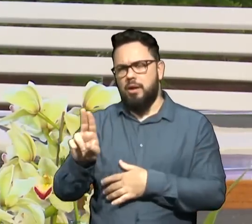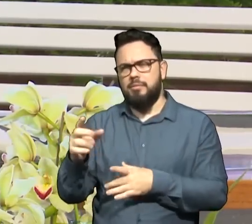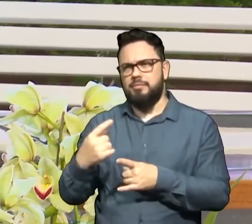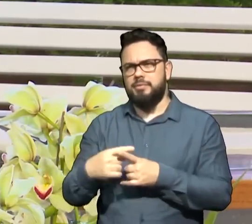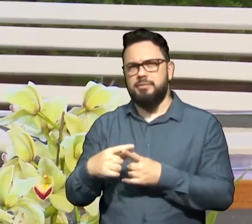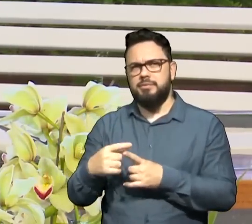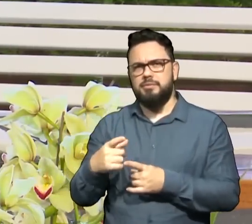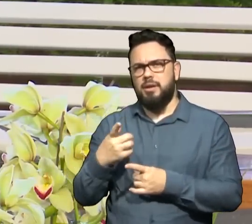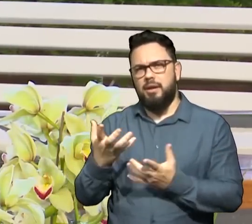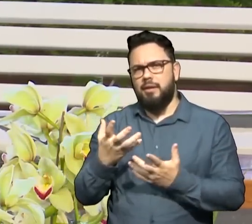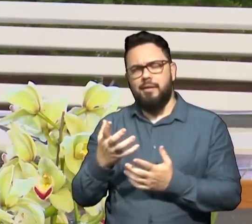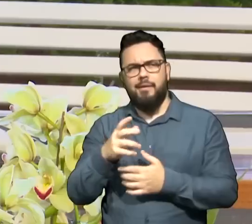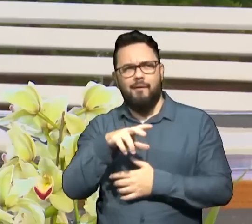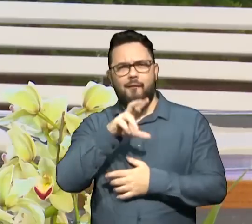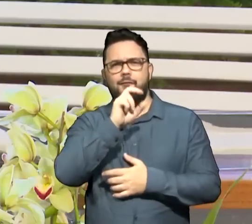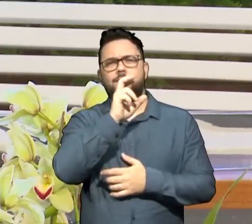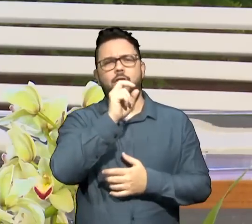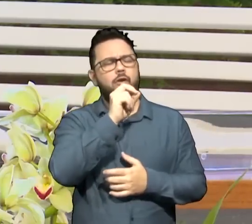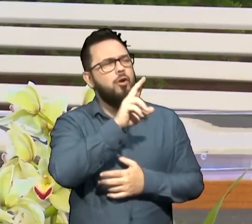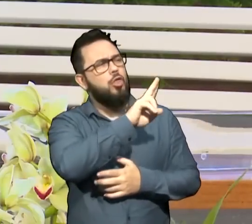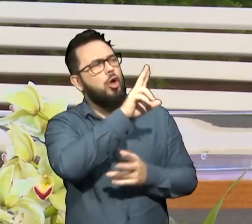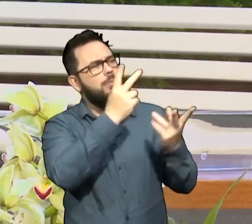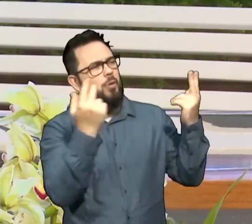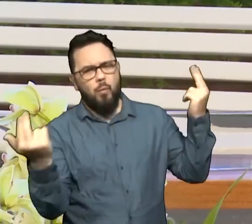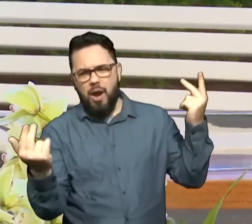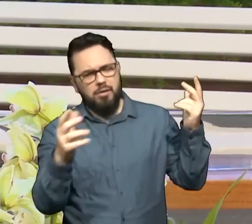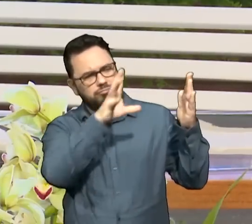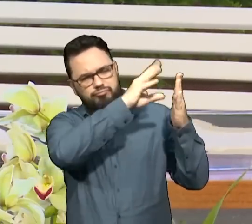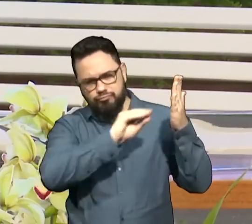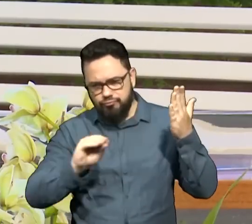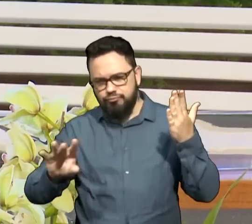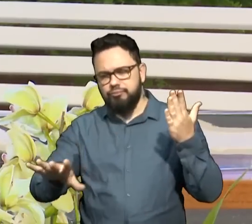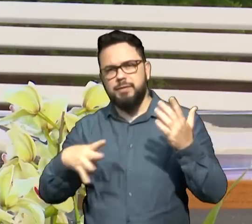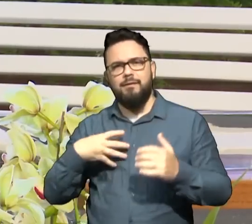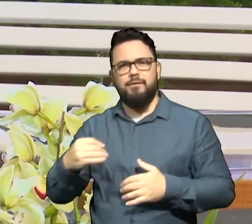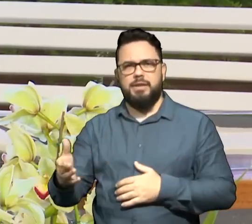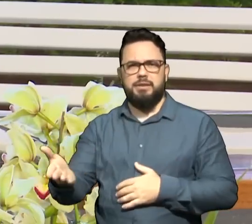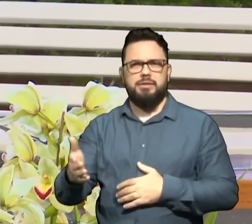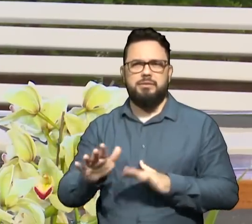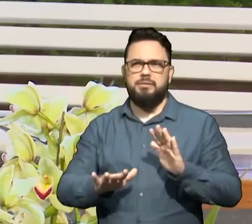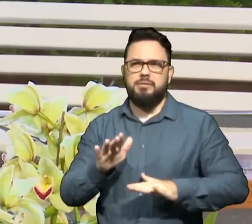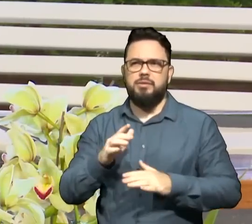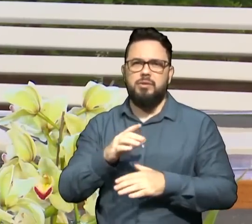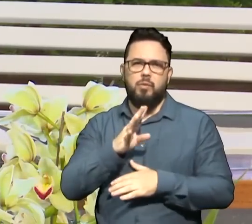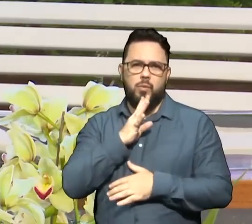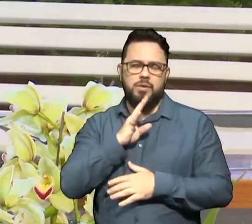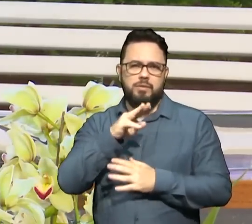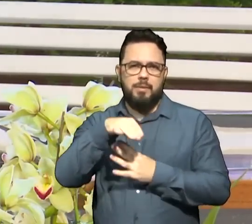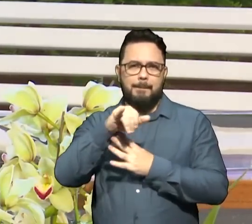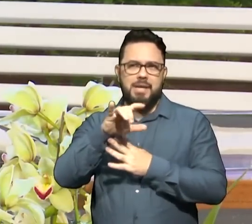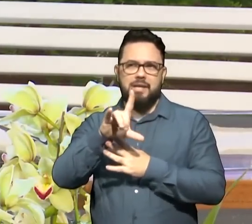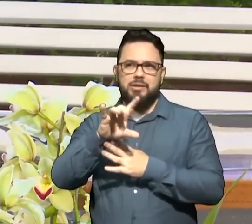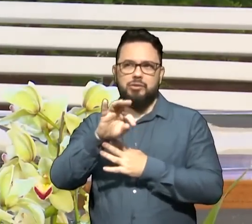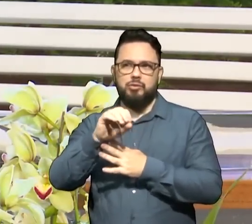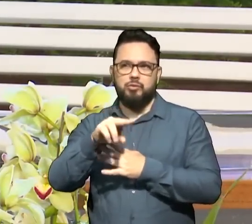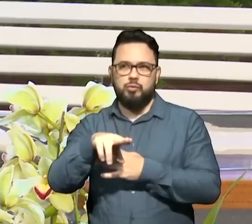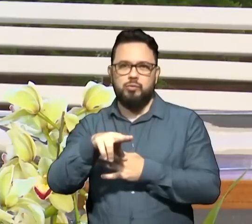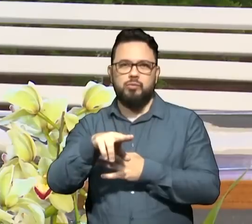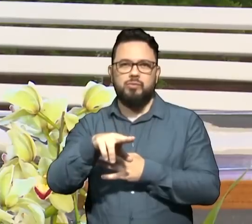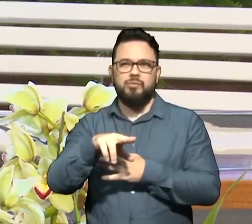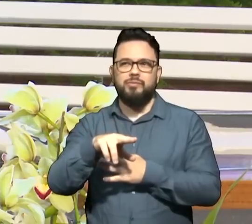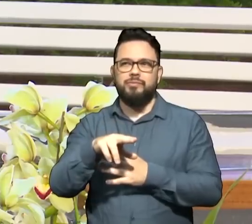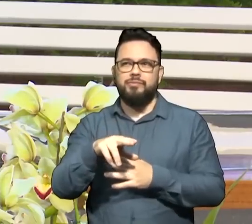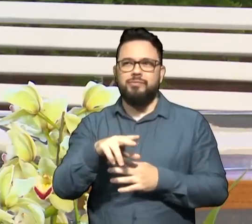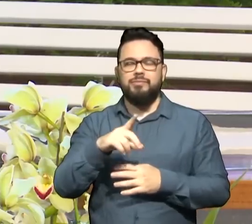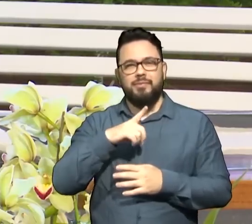vezes quer homenagear o avô o pai Ah esse aqui é eu conheço por exemplo Milton Dr Milton Afonso e tem um um